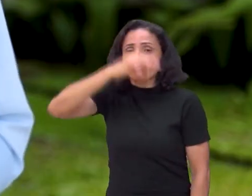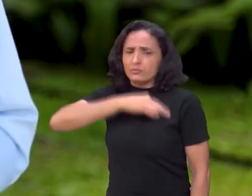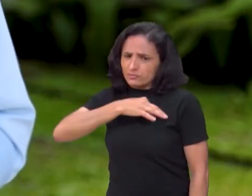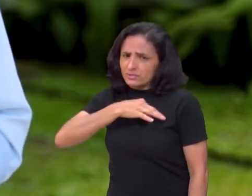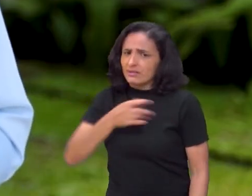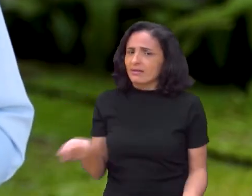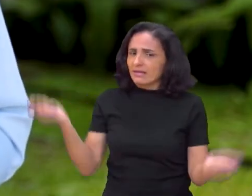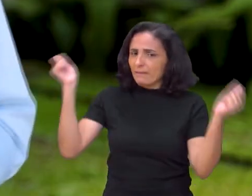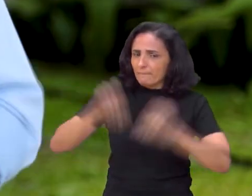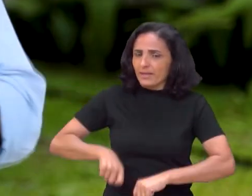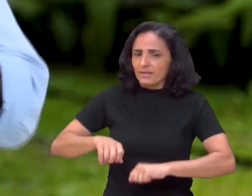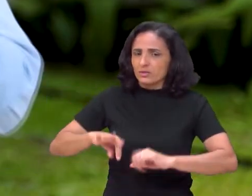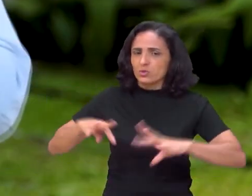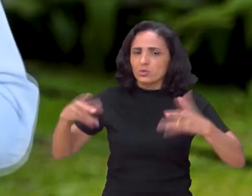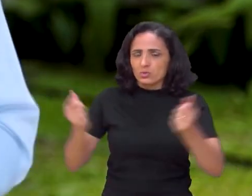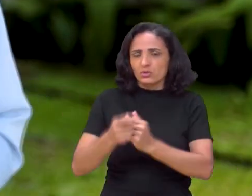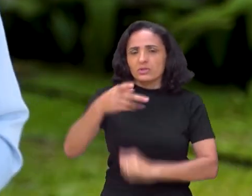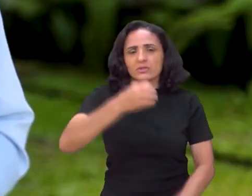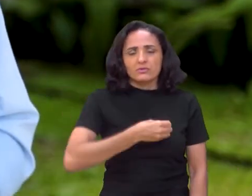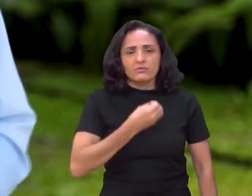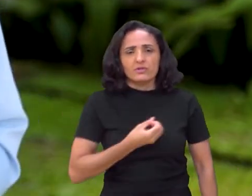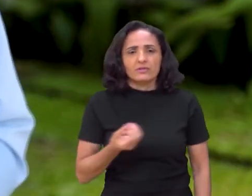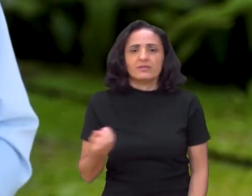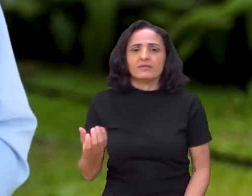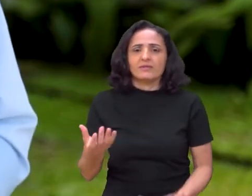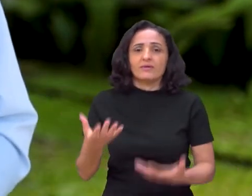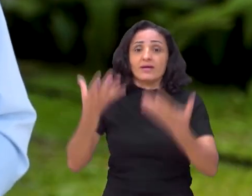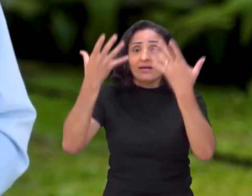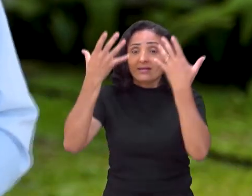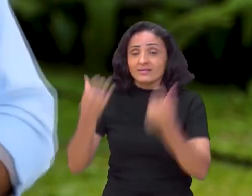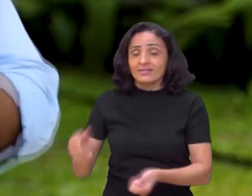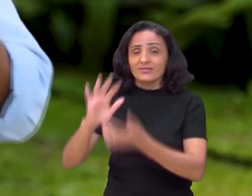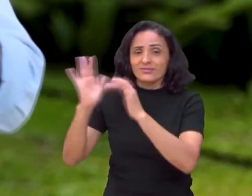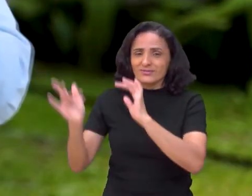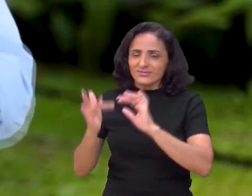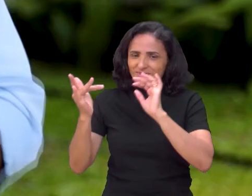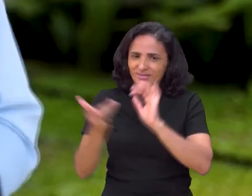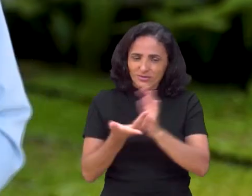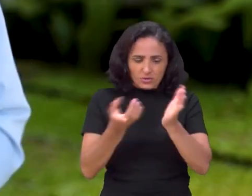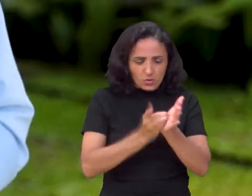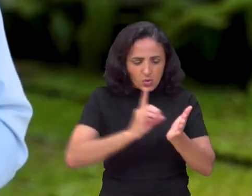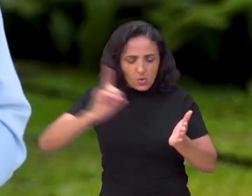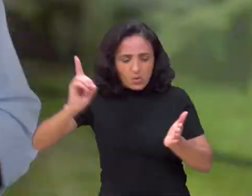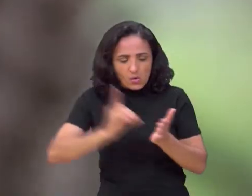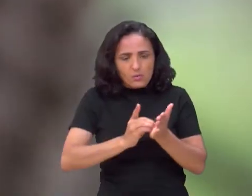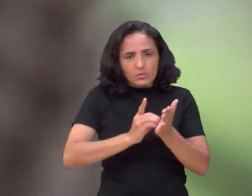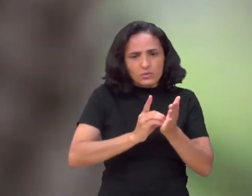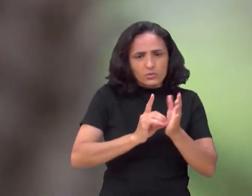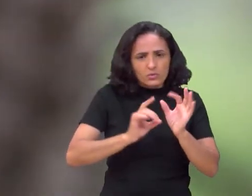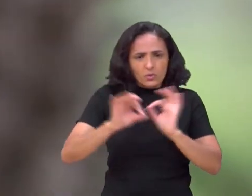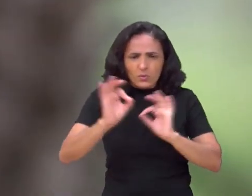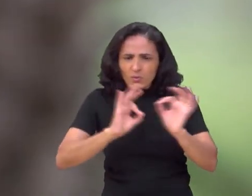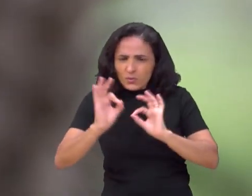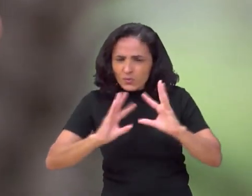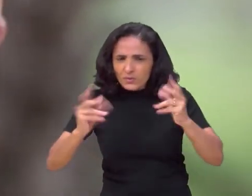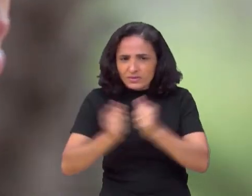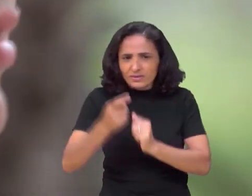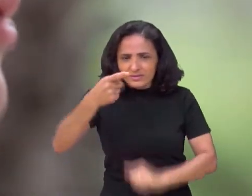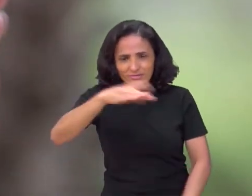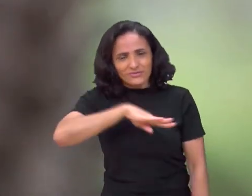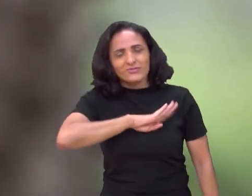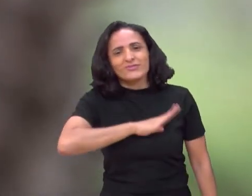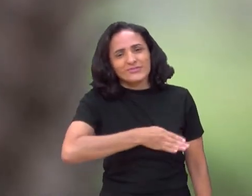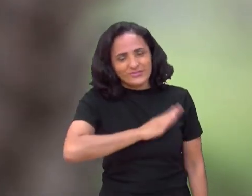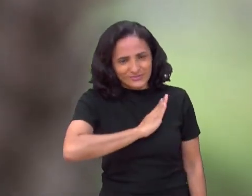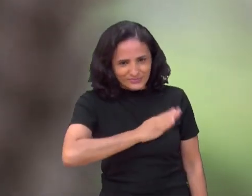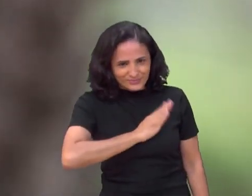nas mãos dele. Então, receba esta palavra neste instante, deixa o Espírito Santo entrar na tua vida, deixa o Espírito Santo entrar no teu